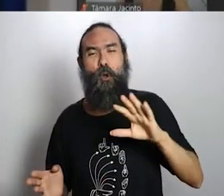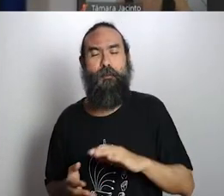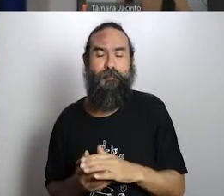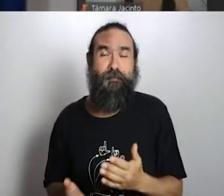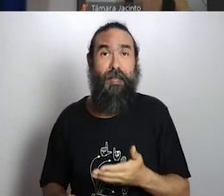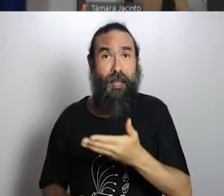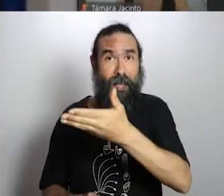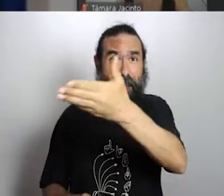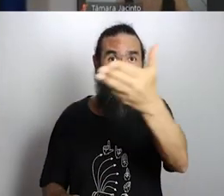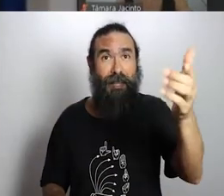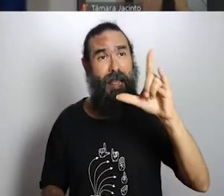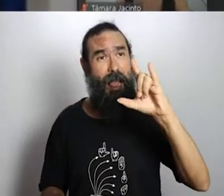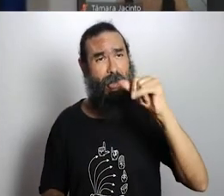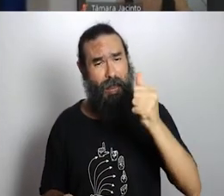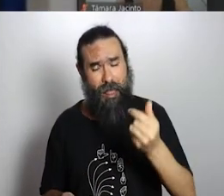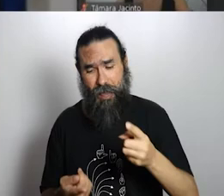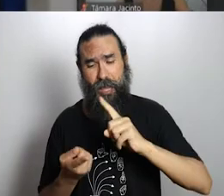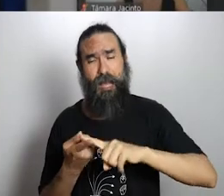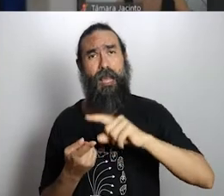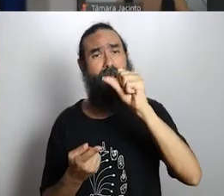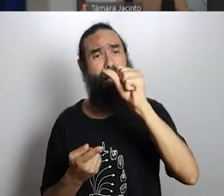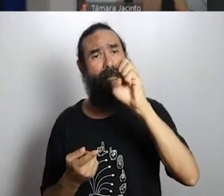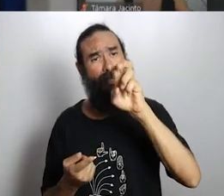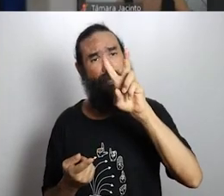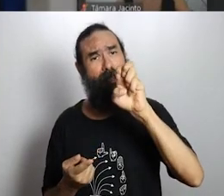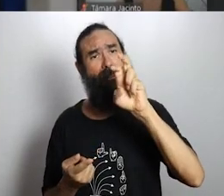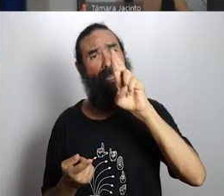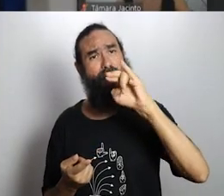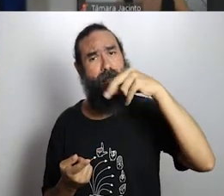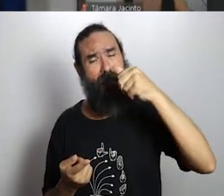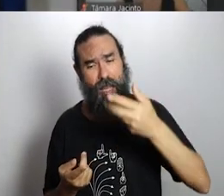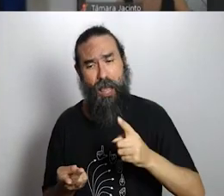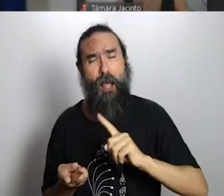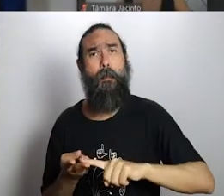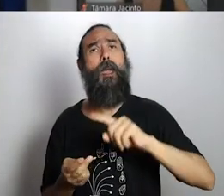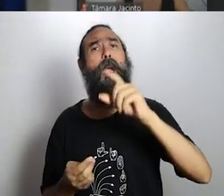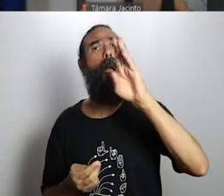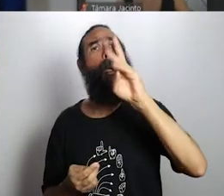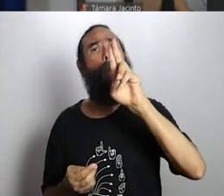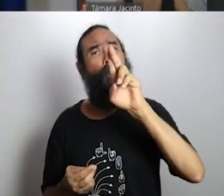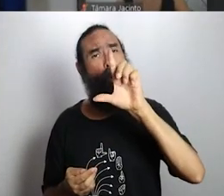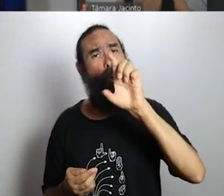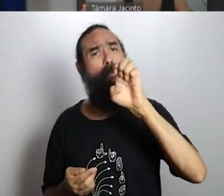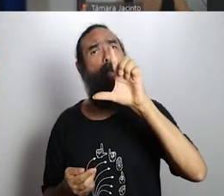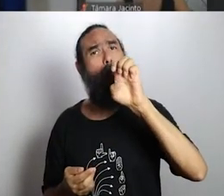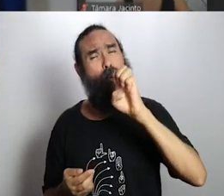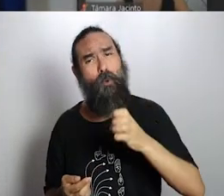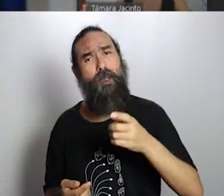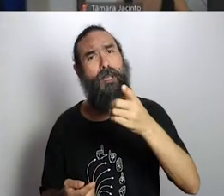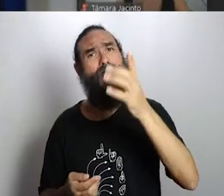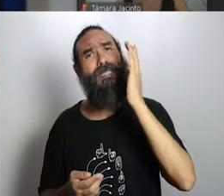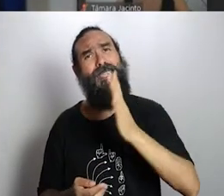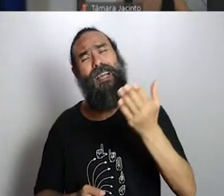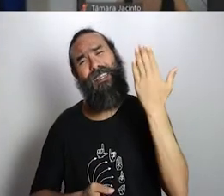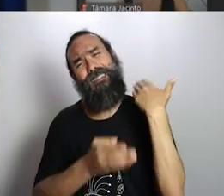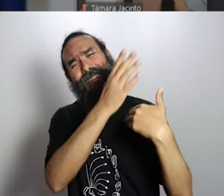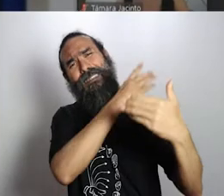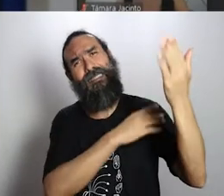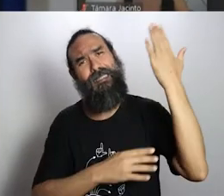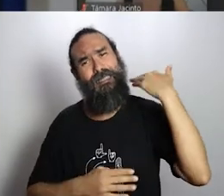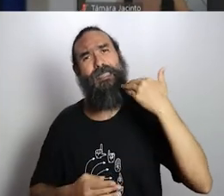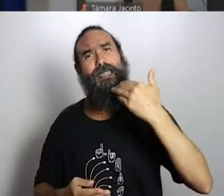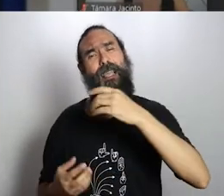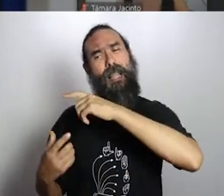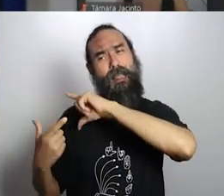Lia, Severina e Assis, que são cabedais, pilares dessa tradição, e que muitas vezes as pessoas vêm